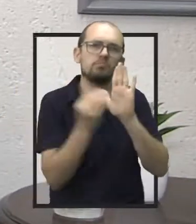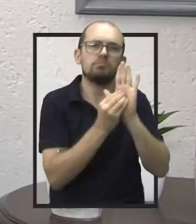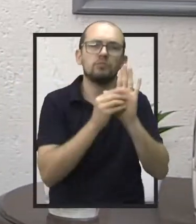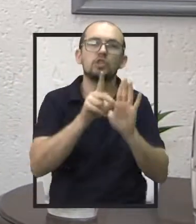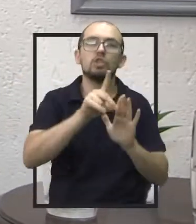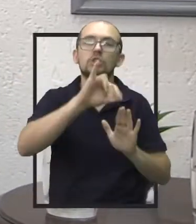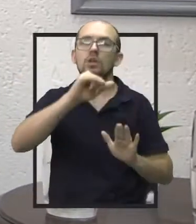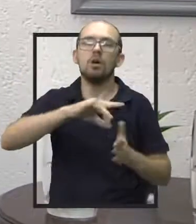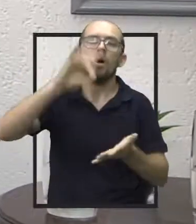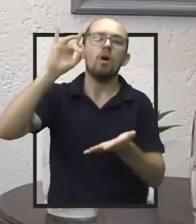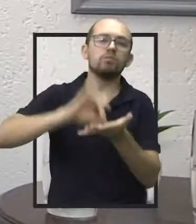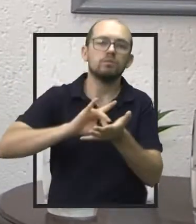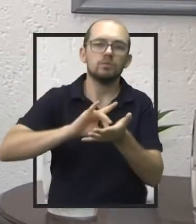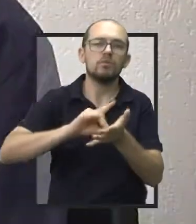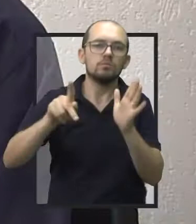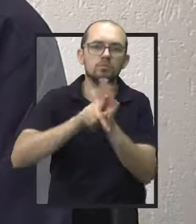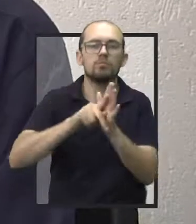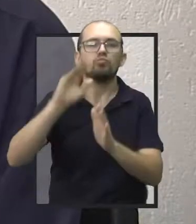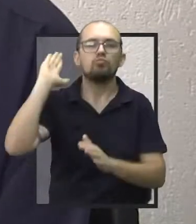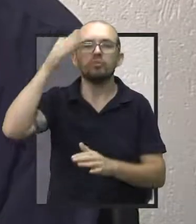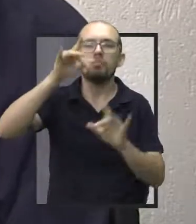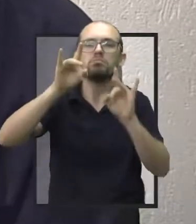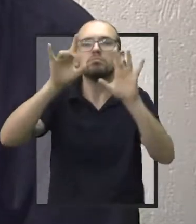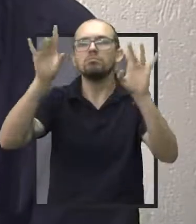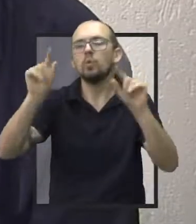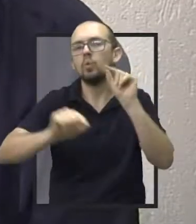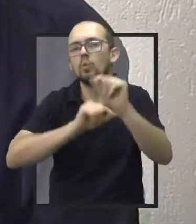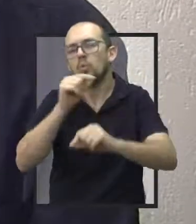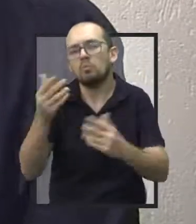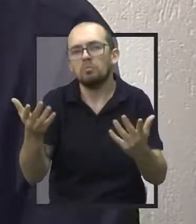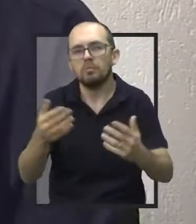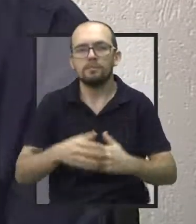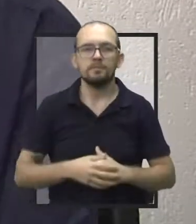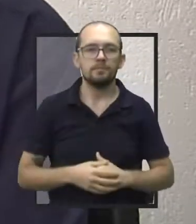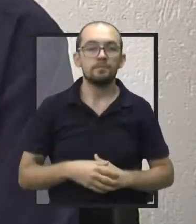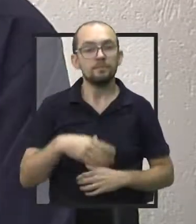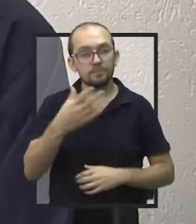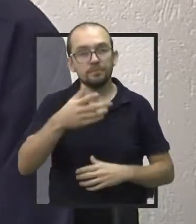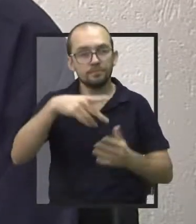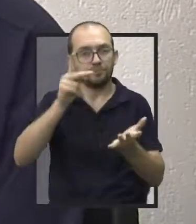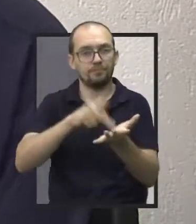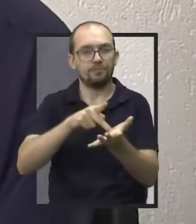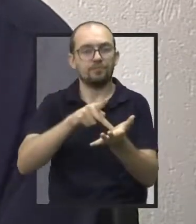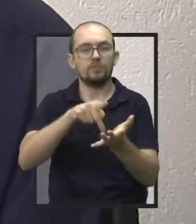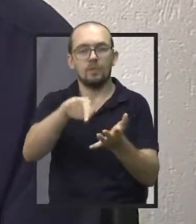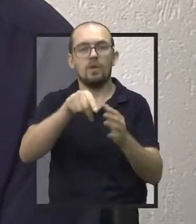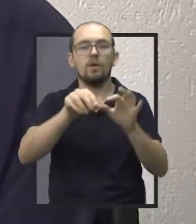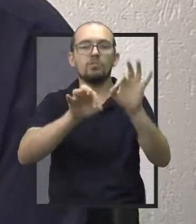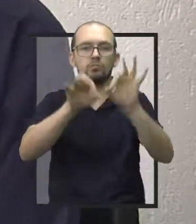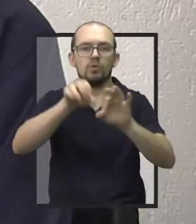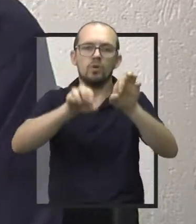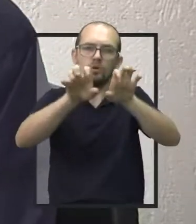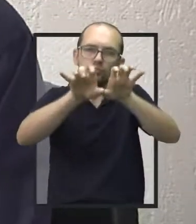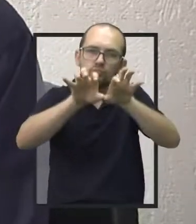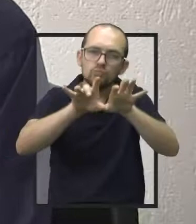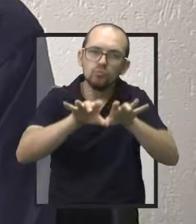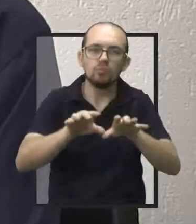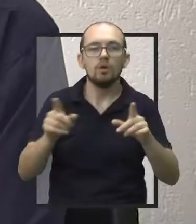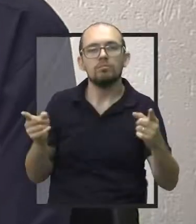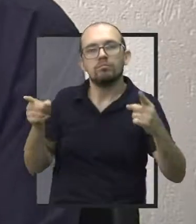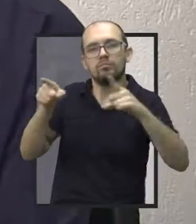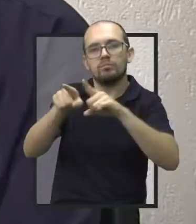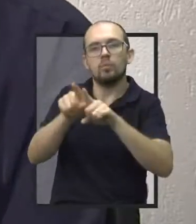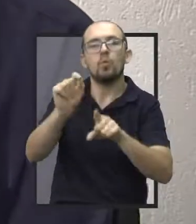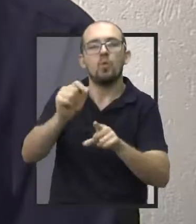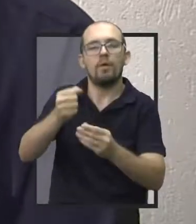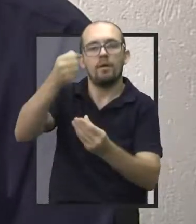data no calendário oficial do município na verdade o projeto ele foi confeccionado juntamente com a associação